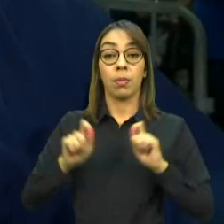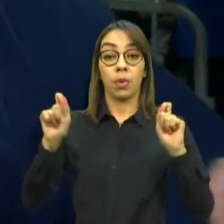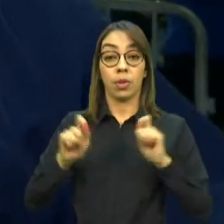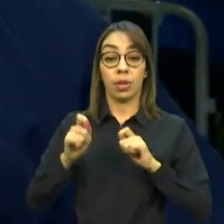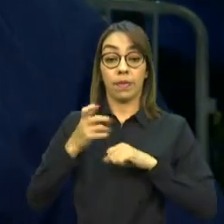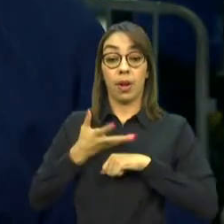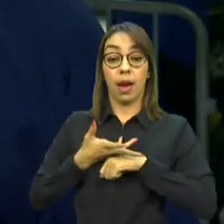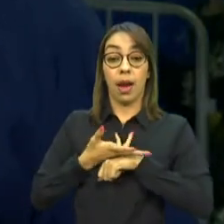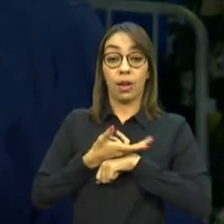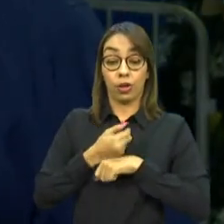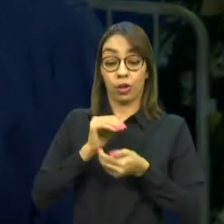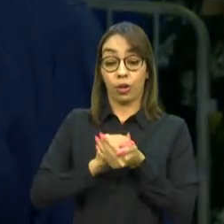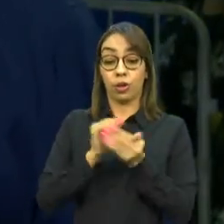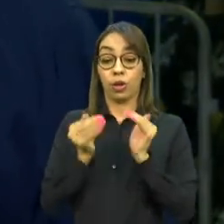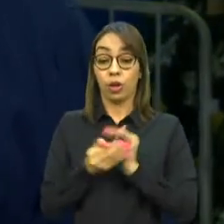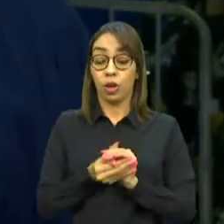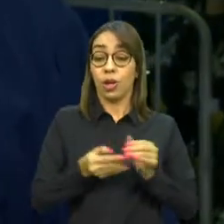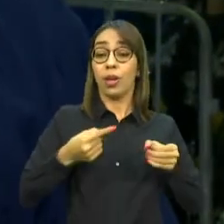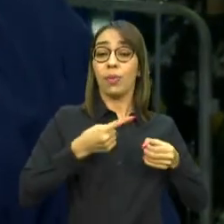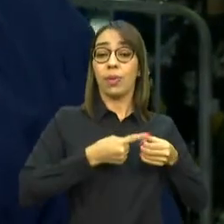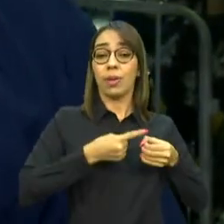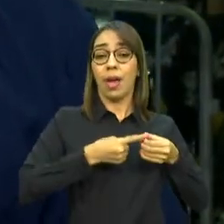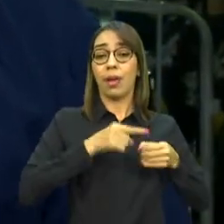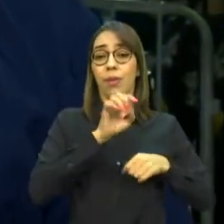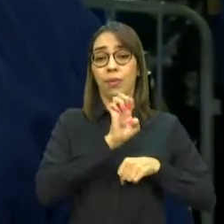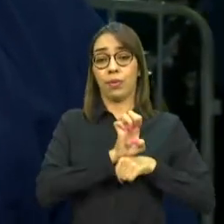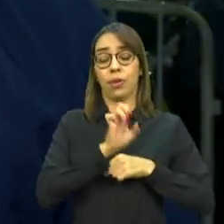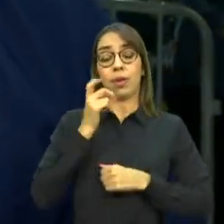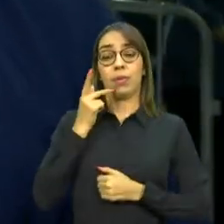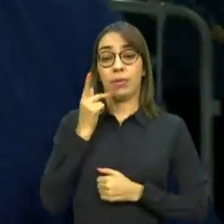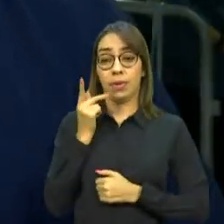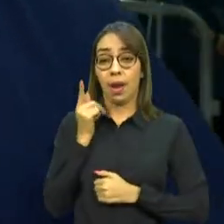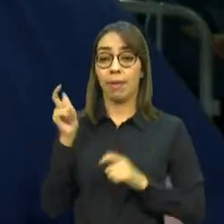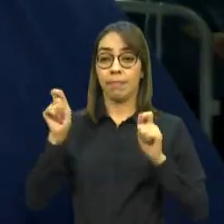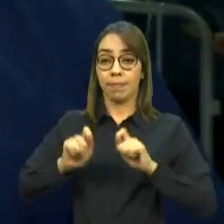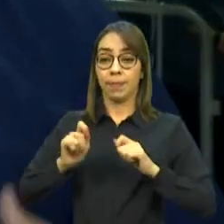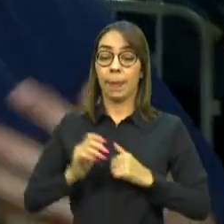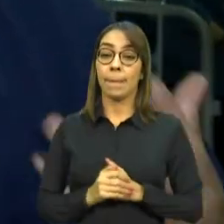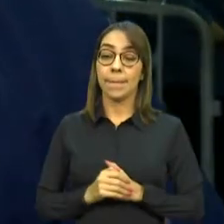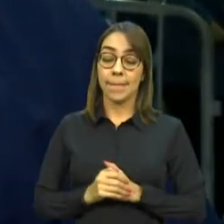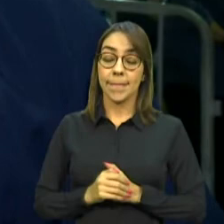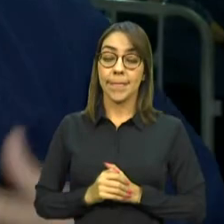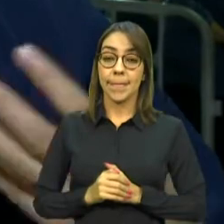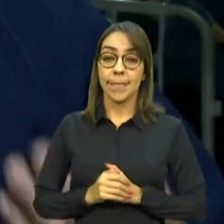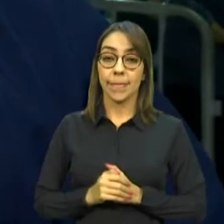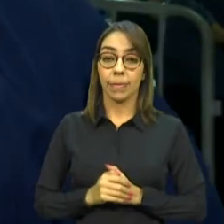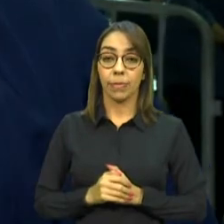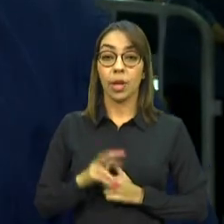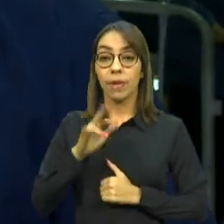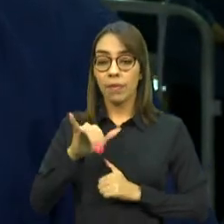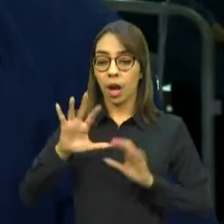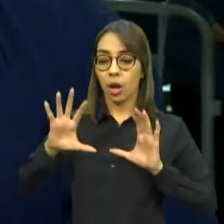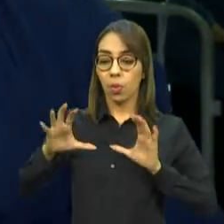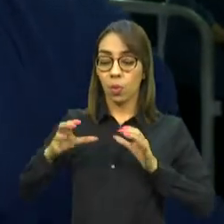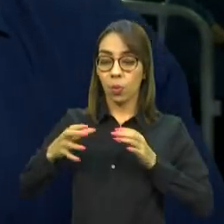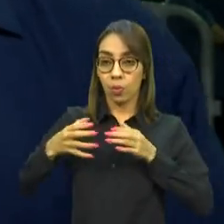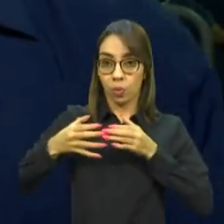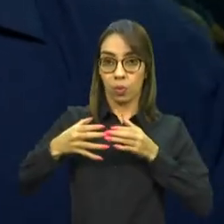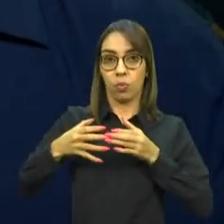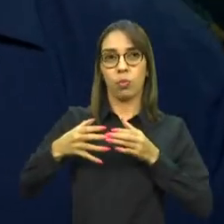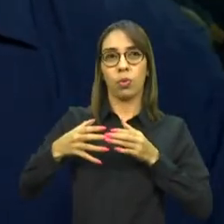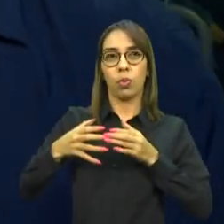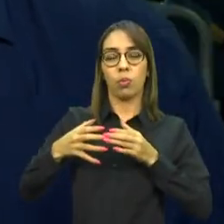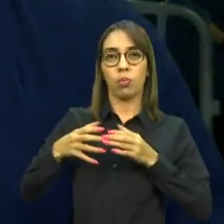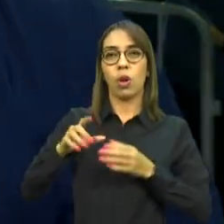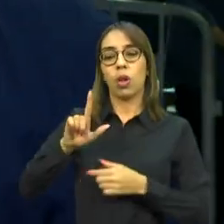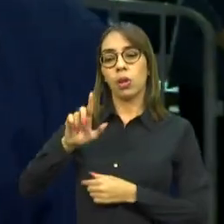do interior do estado do Ceará. E assim, com uma comissão formada por Luísa, pela